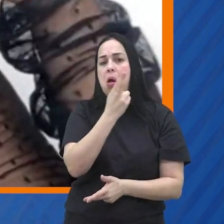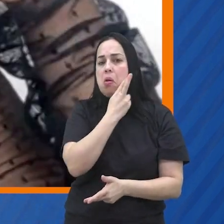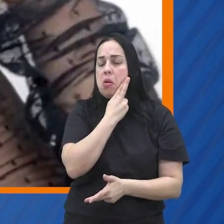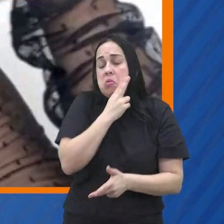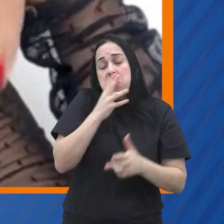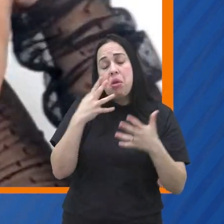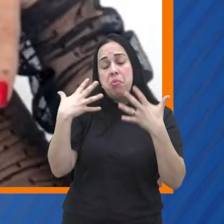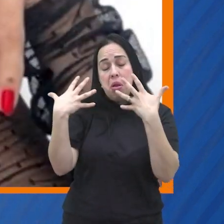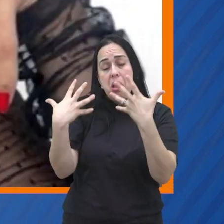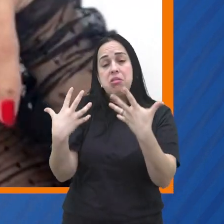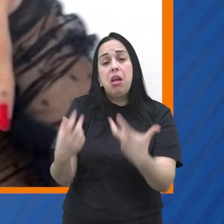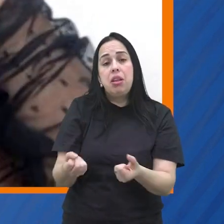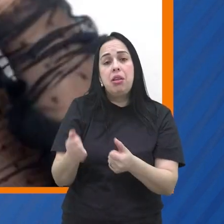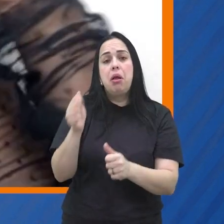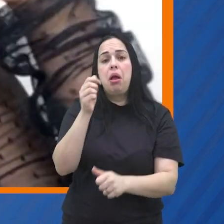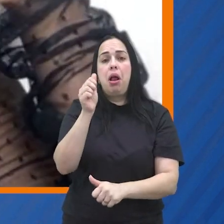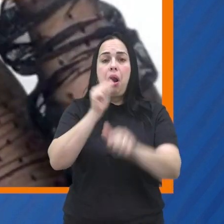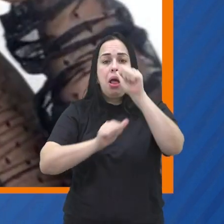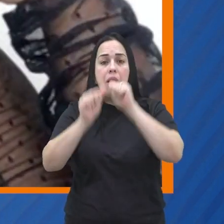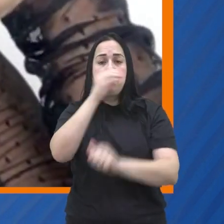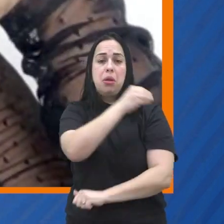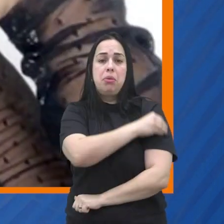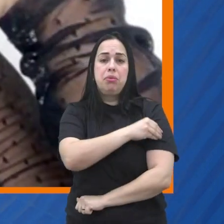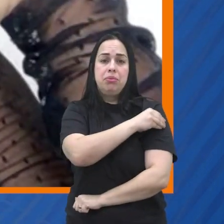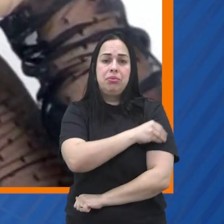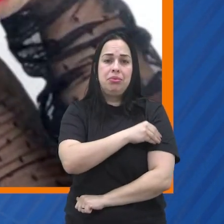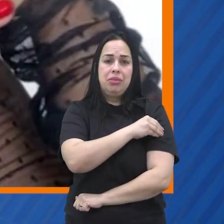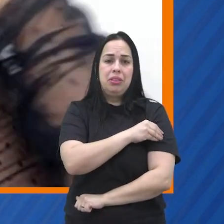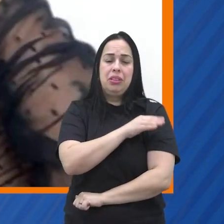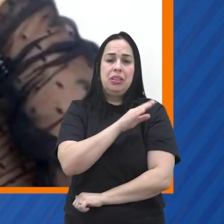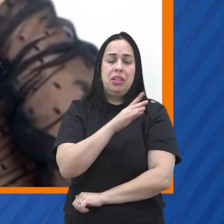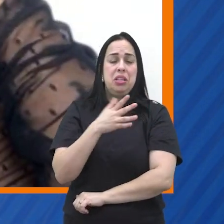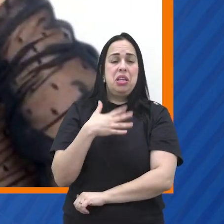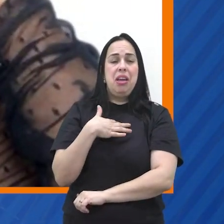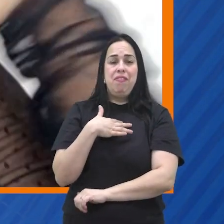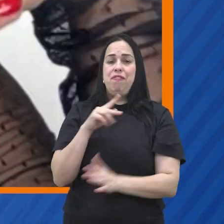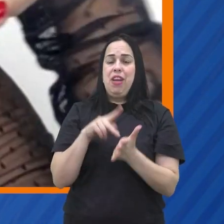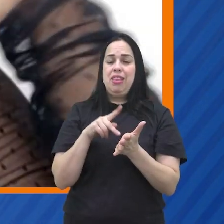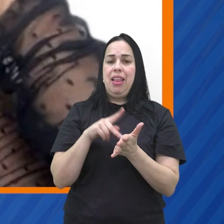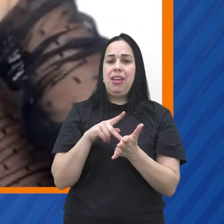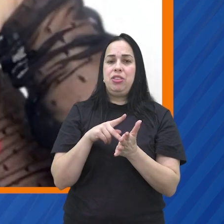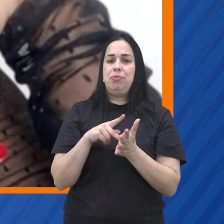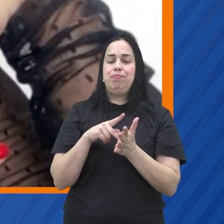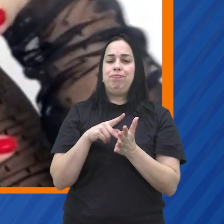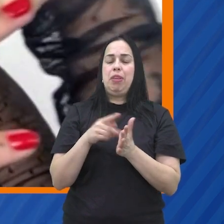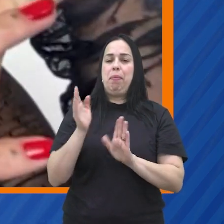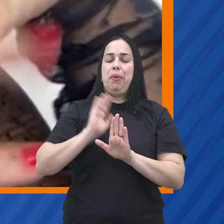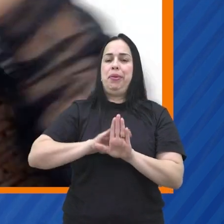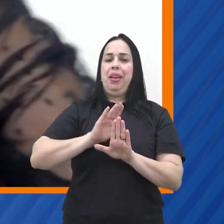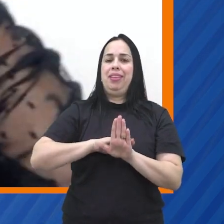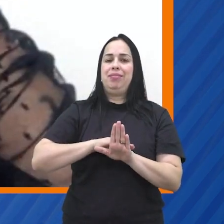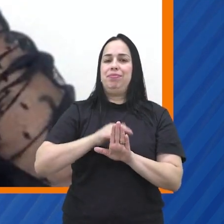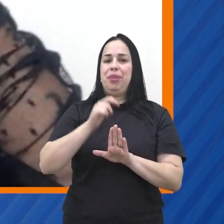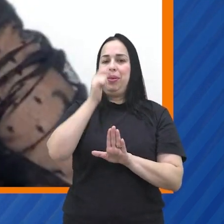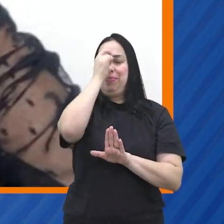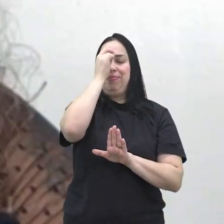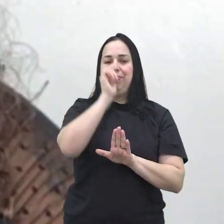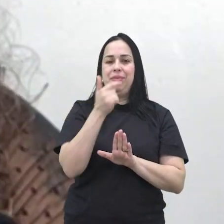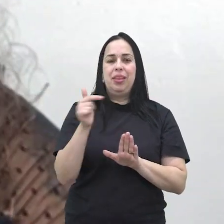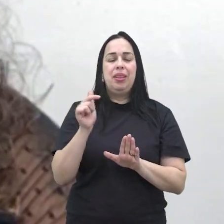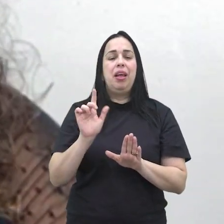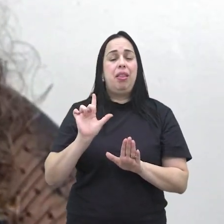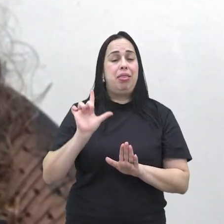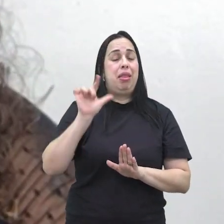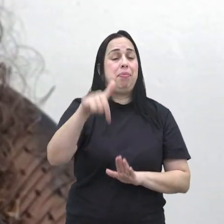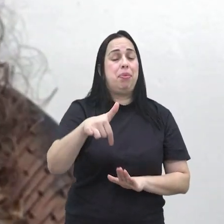e restaurantes, eu sempre acabava optando por beber álcool, mesmo que não fosse 100% uma decisão consciente, assim.